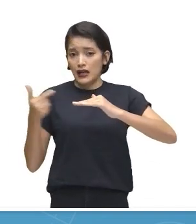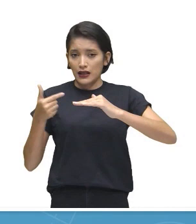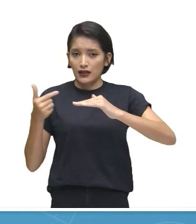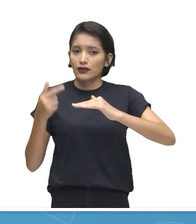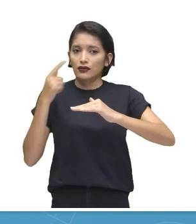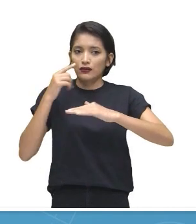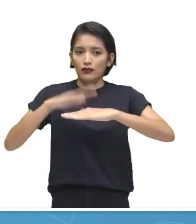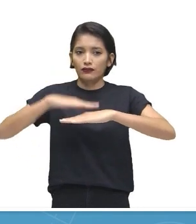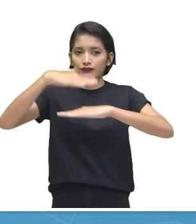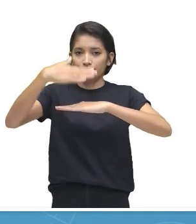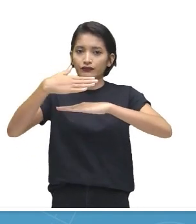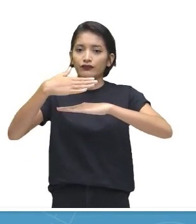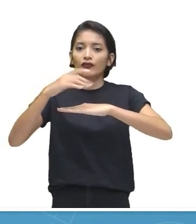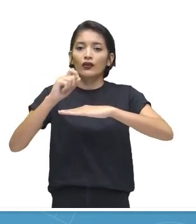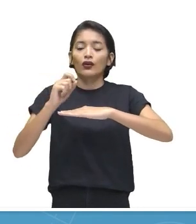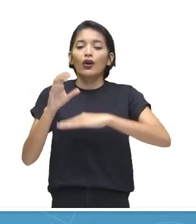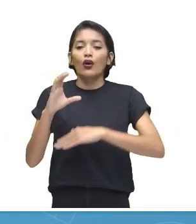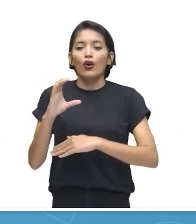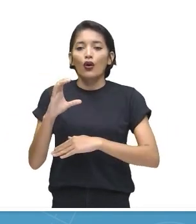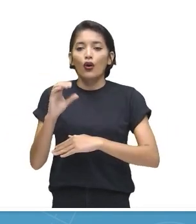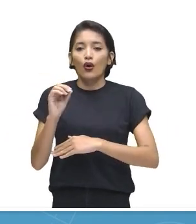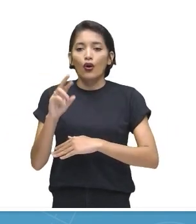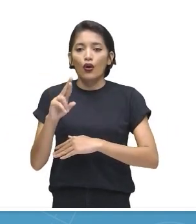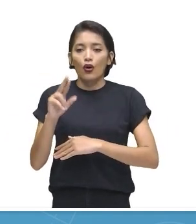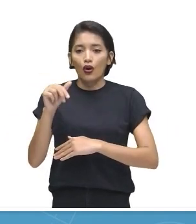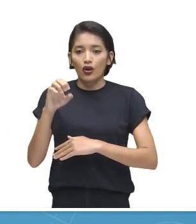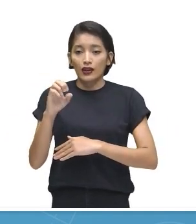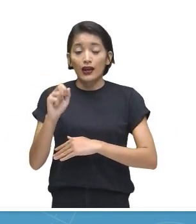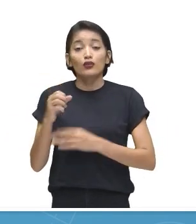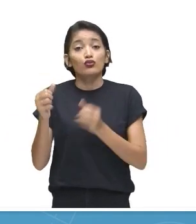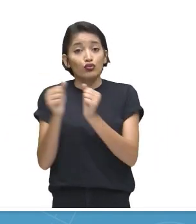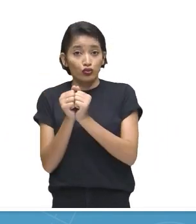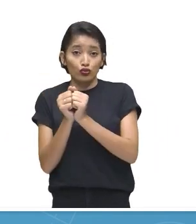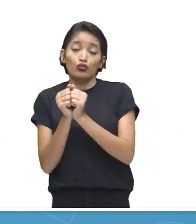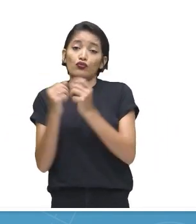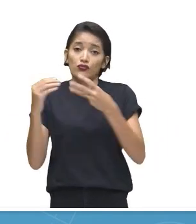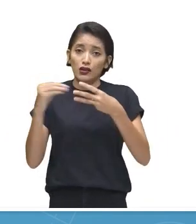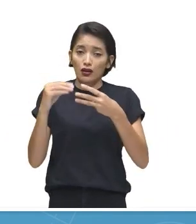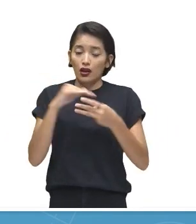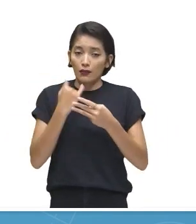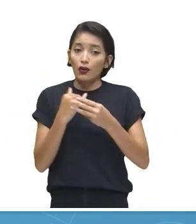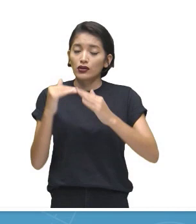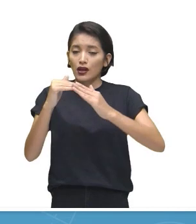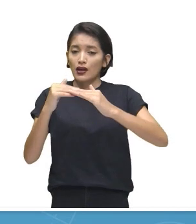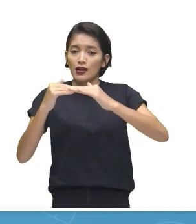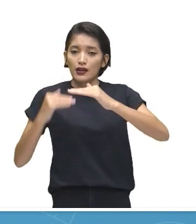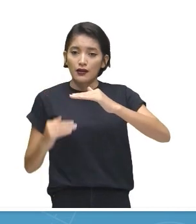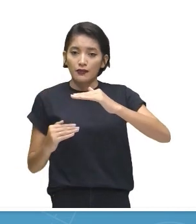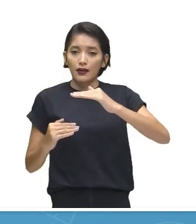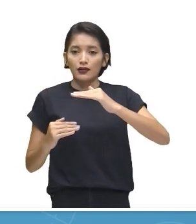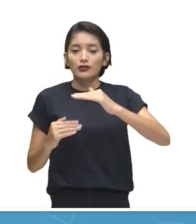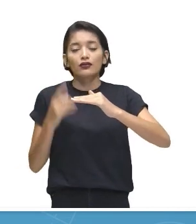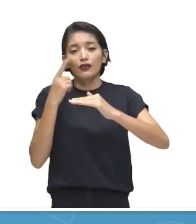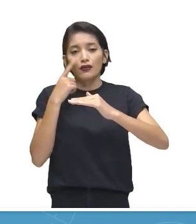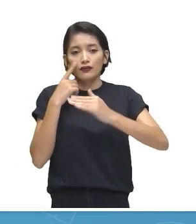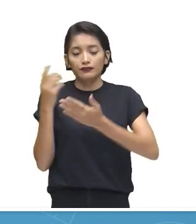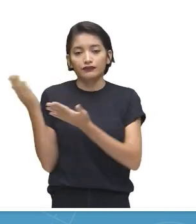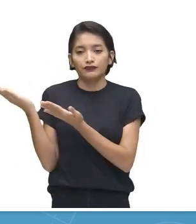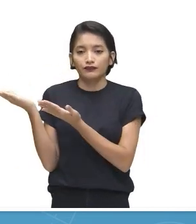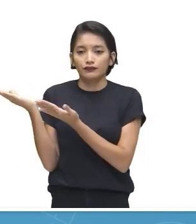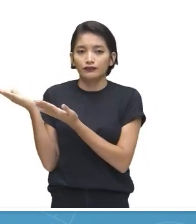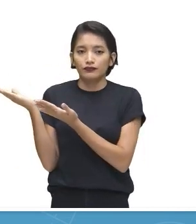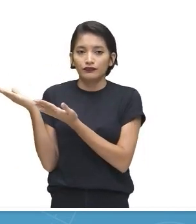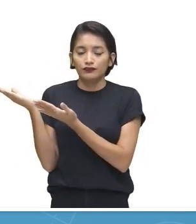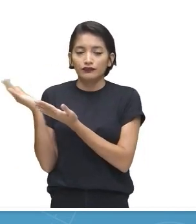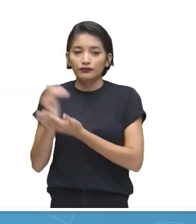superior aqui nós temos a camada córnea, com células mortas, né? E logo abaixo, essa aqui é a camada